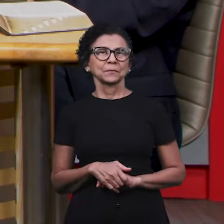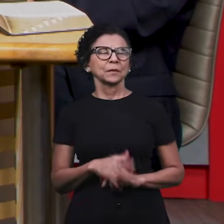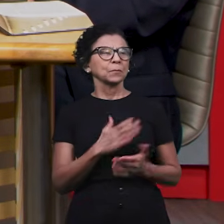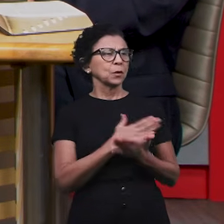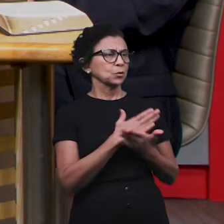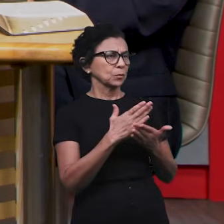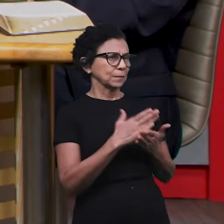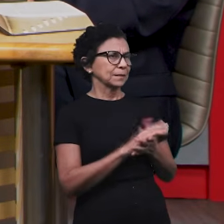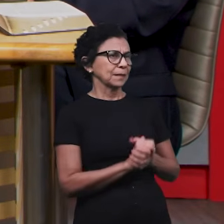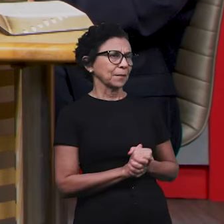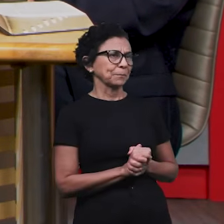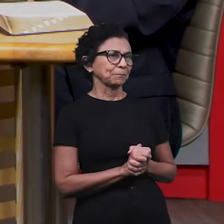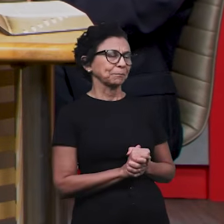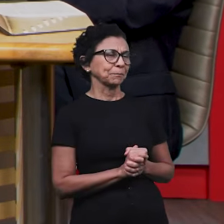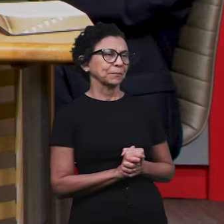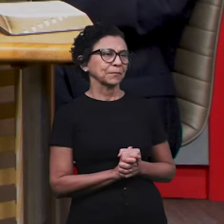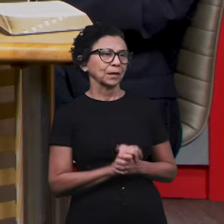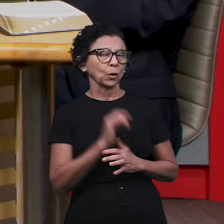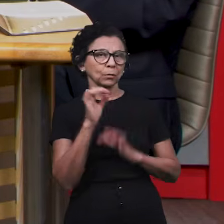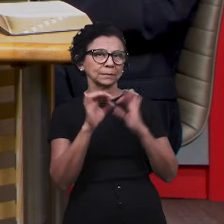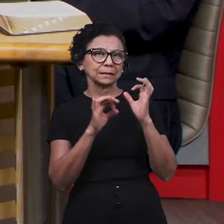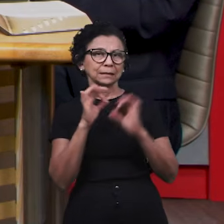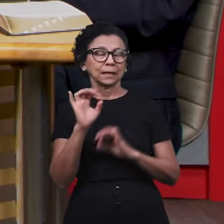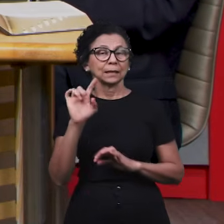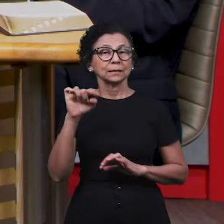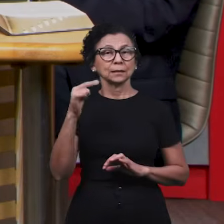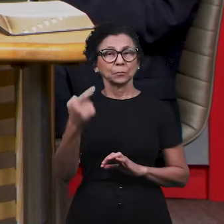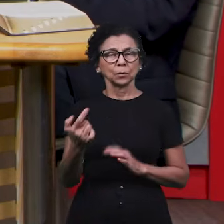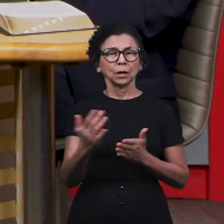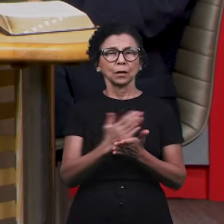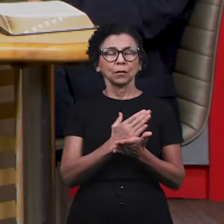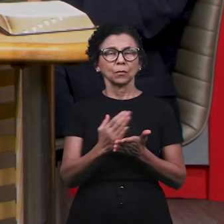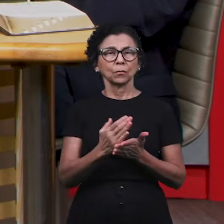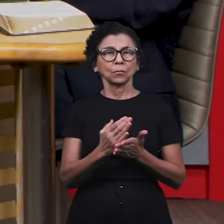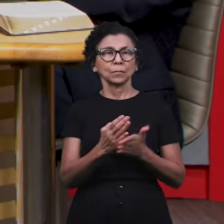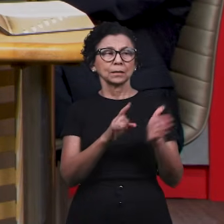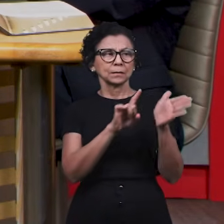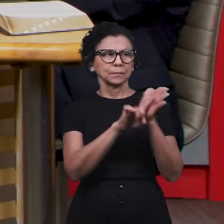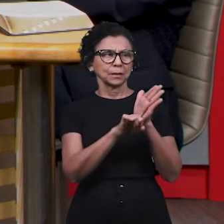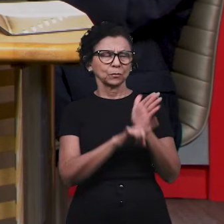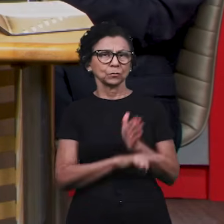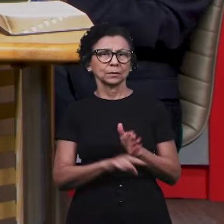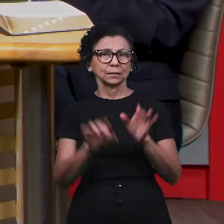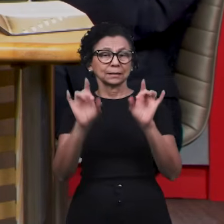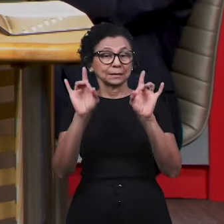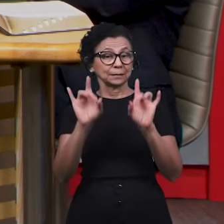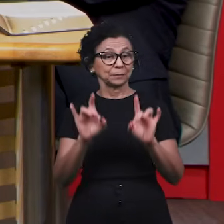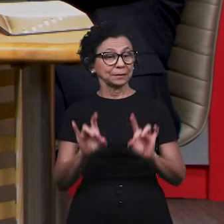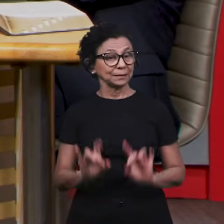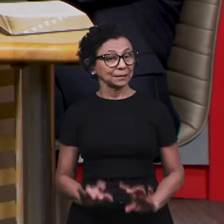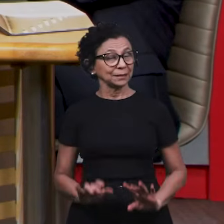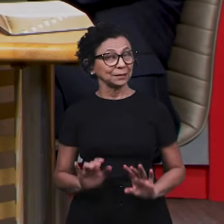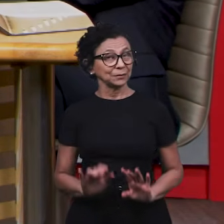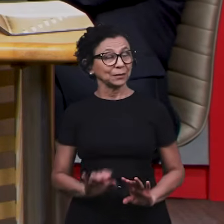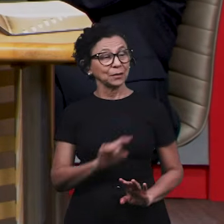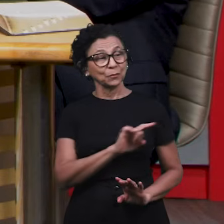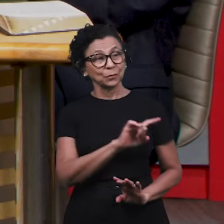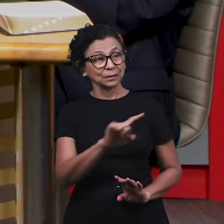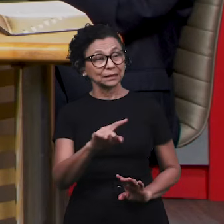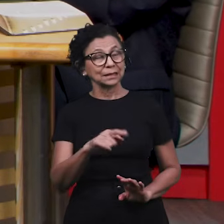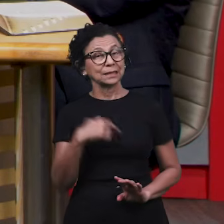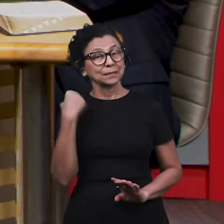e depois nós temos algumas perguntas específicas para poder fazer a vocês, para vocês nos contarem como membros de grupo de